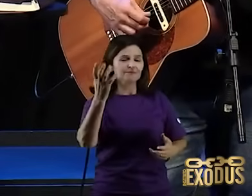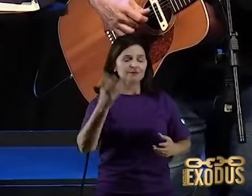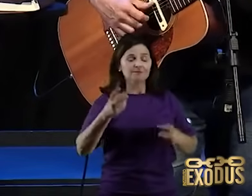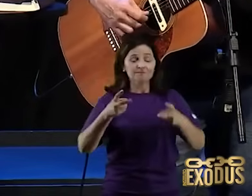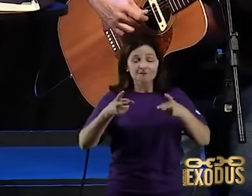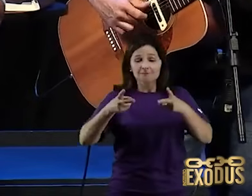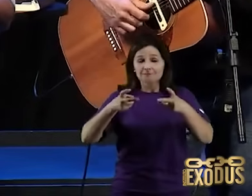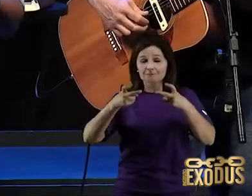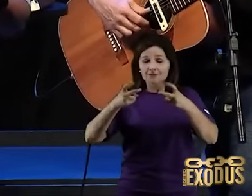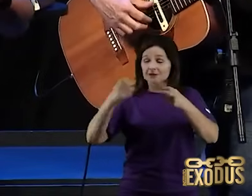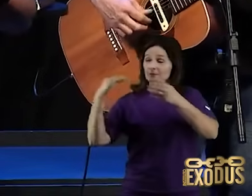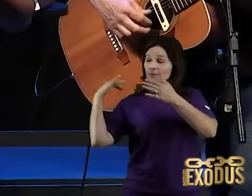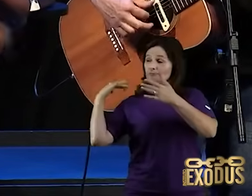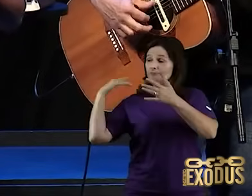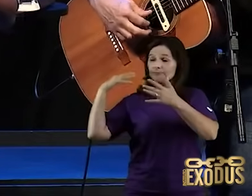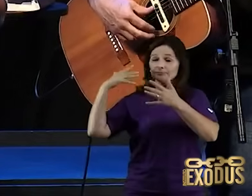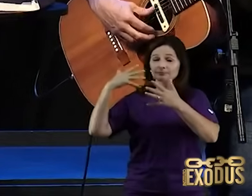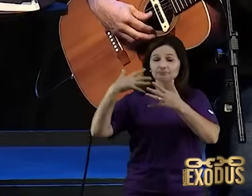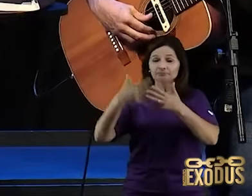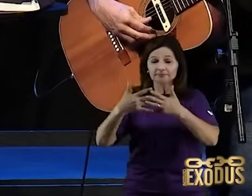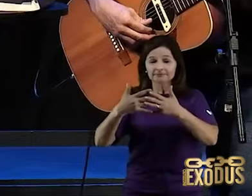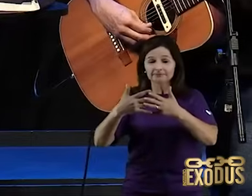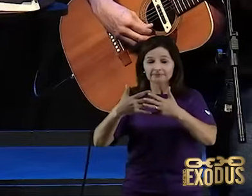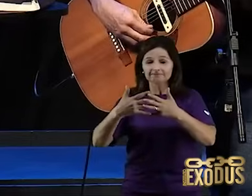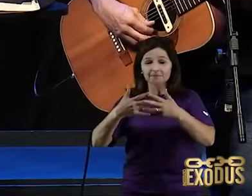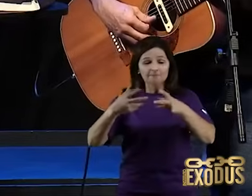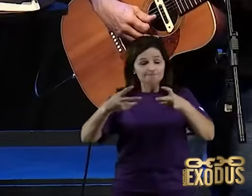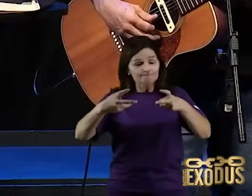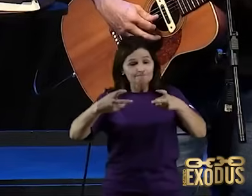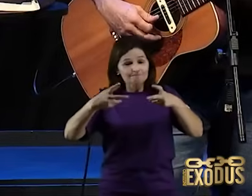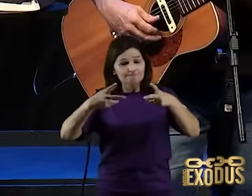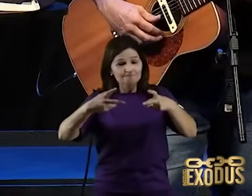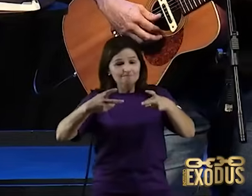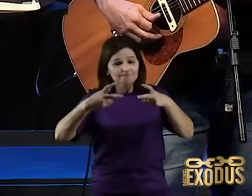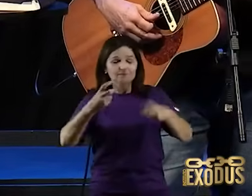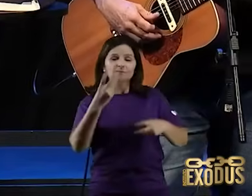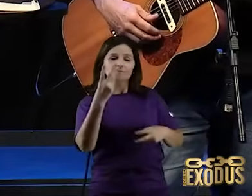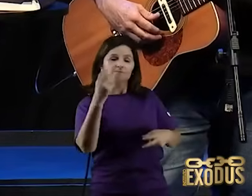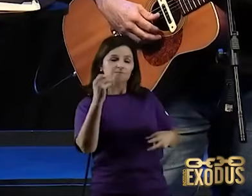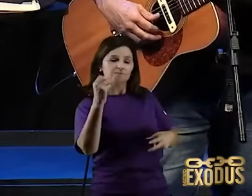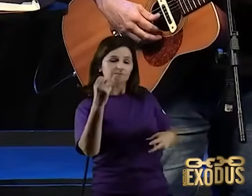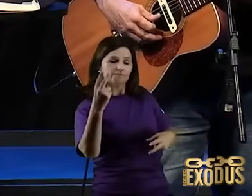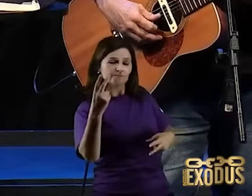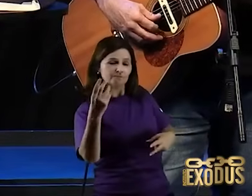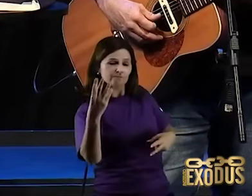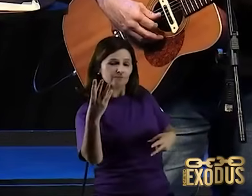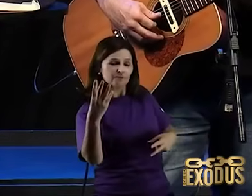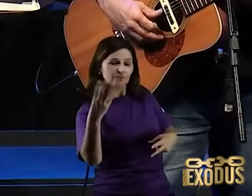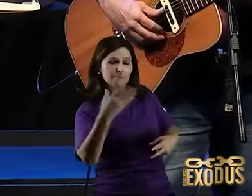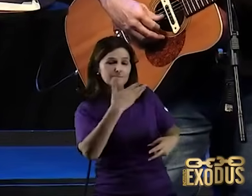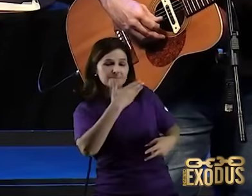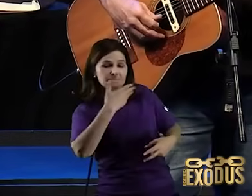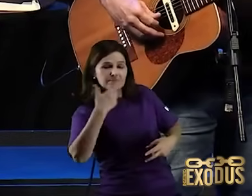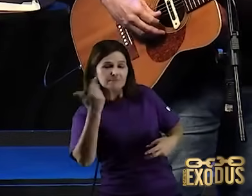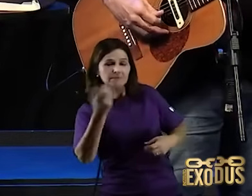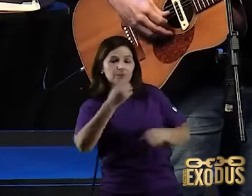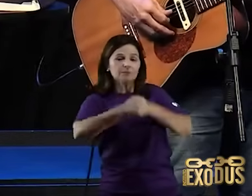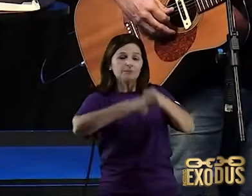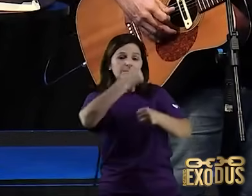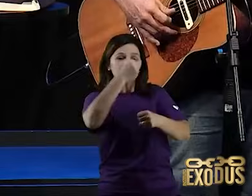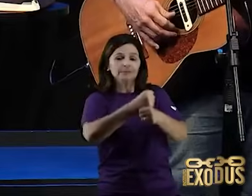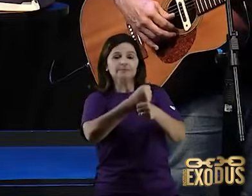2024 foi o ano da minha vida não viva mais um ano como se fosse uma sequência de 365